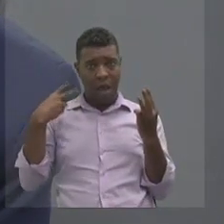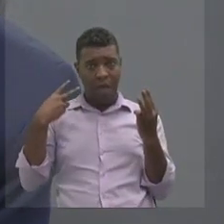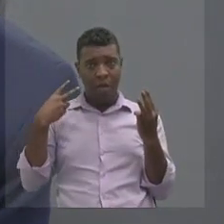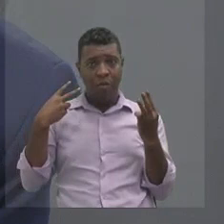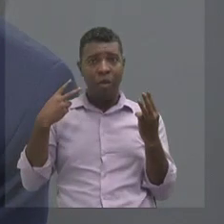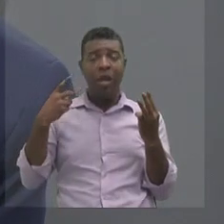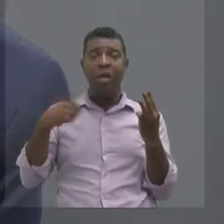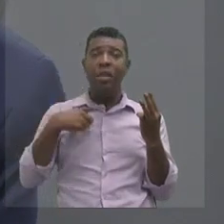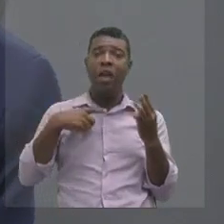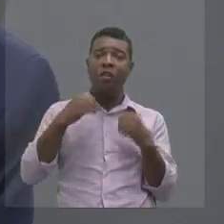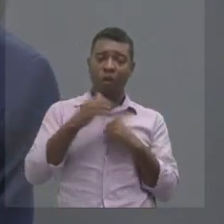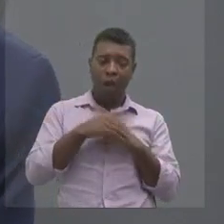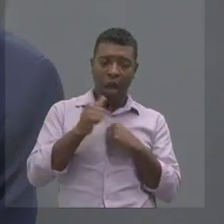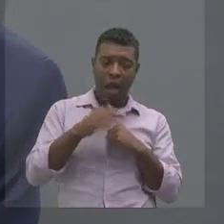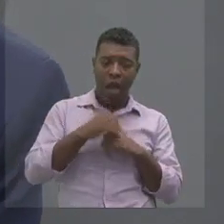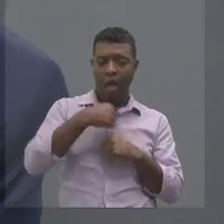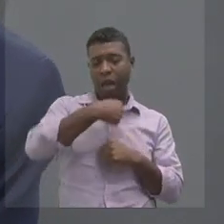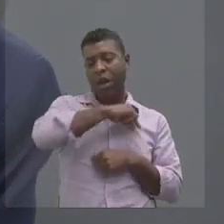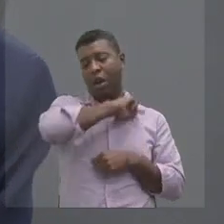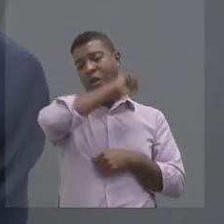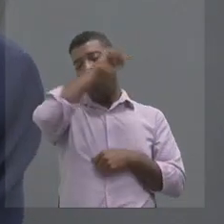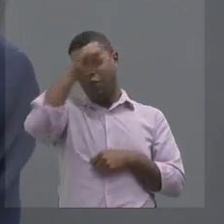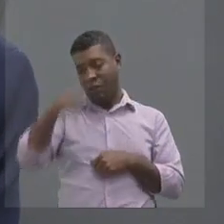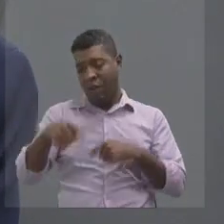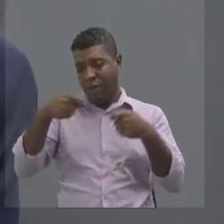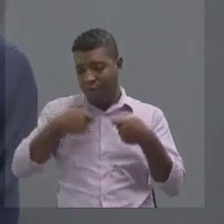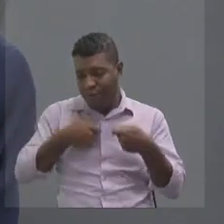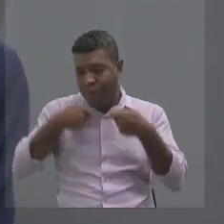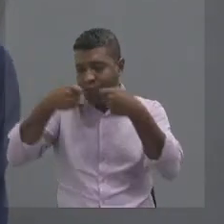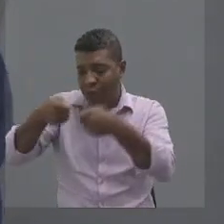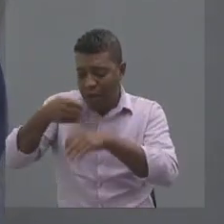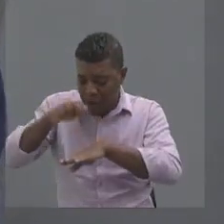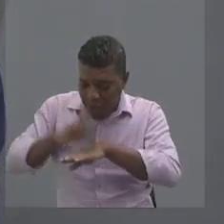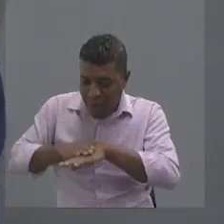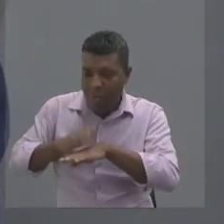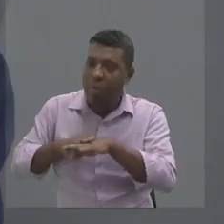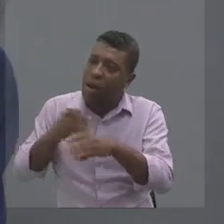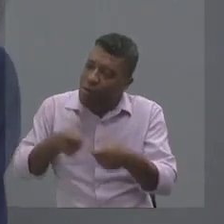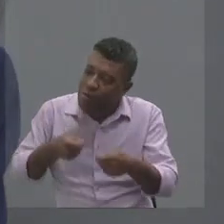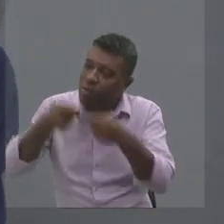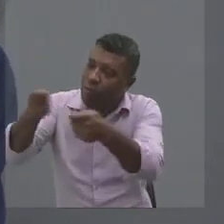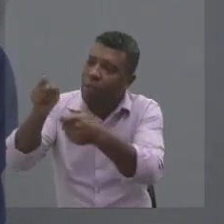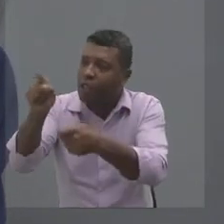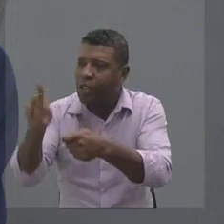o carinho de vir aqui entregar em mãos aos senhores